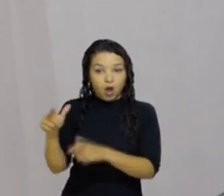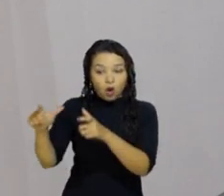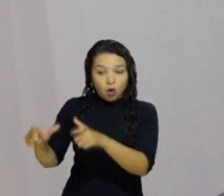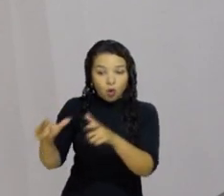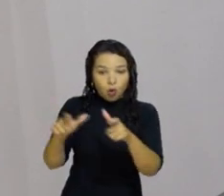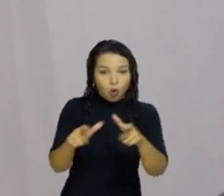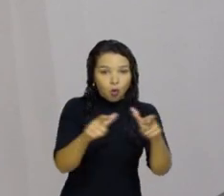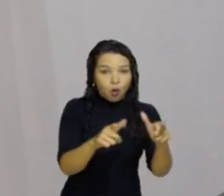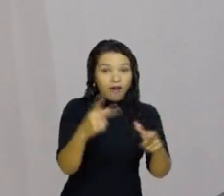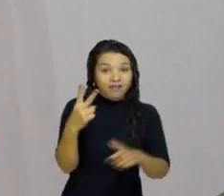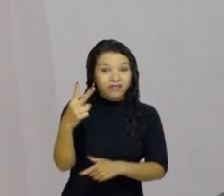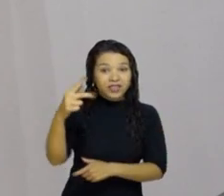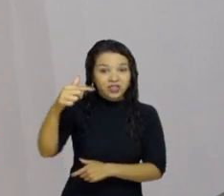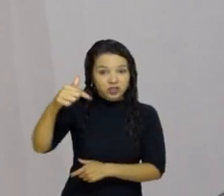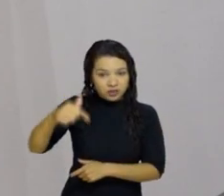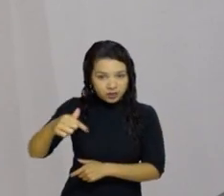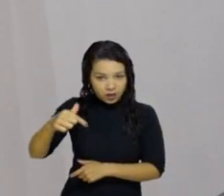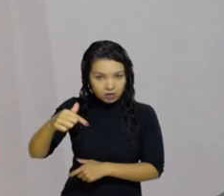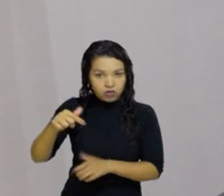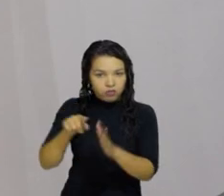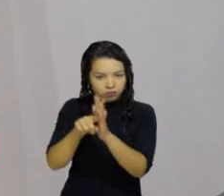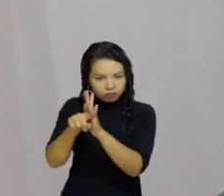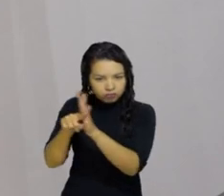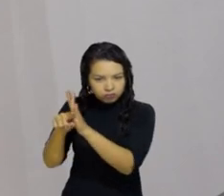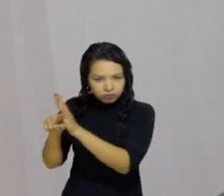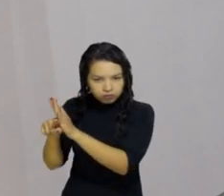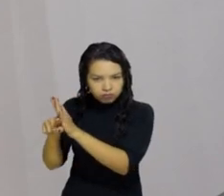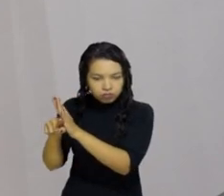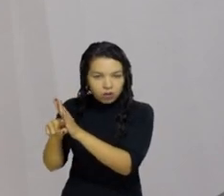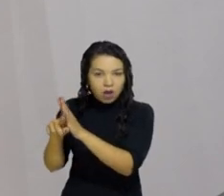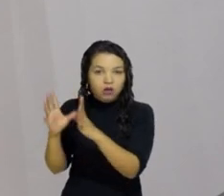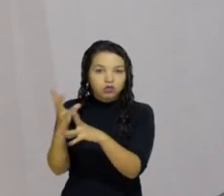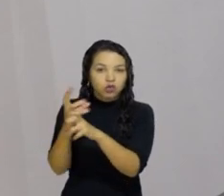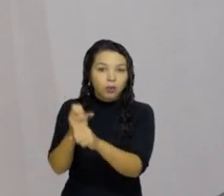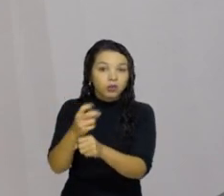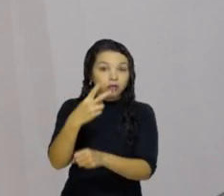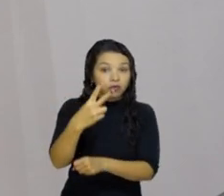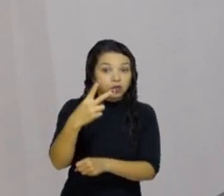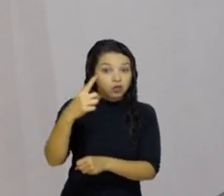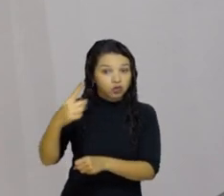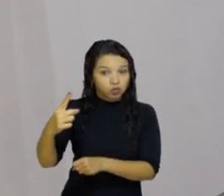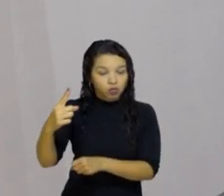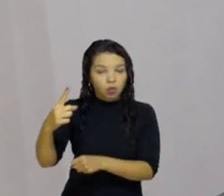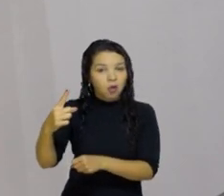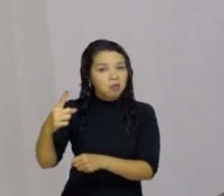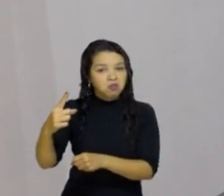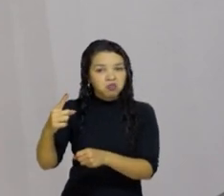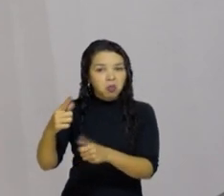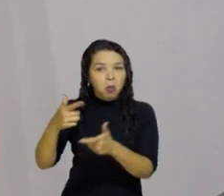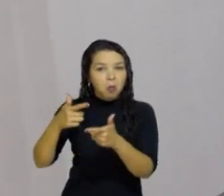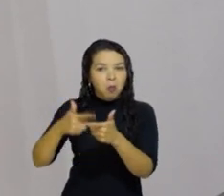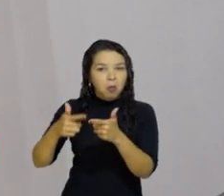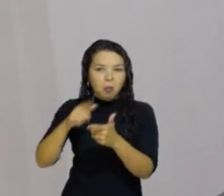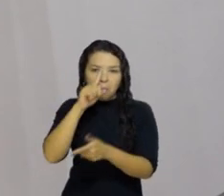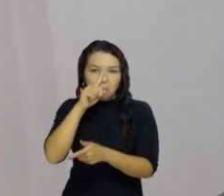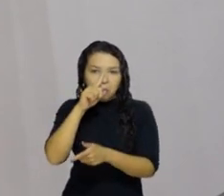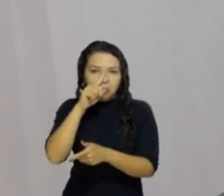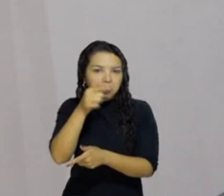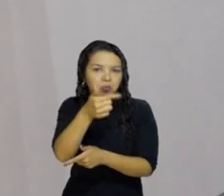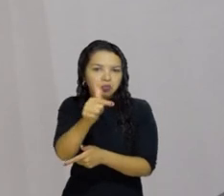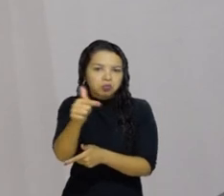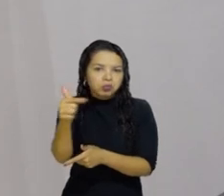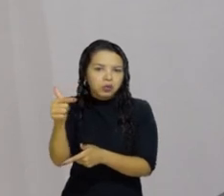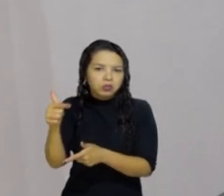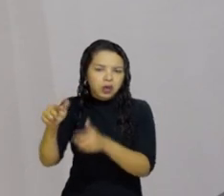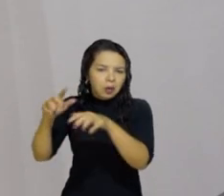foram classificados como risco zero, ou seja, quando o local está estabilizado e não oferece perigo